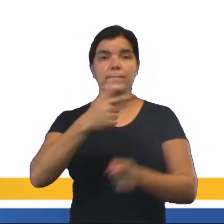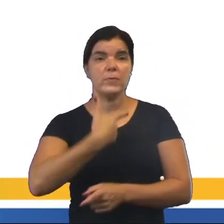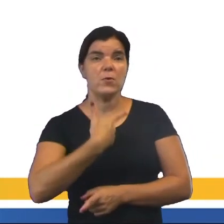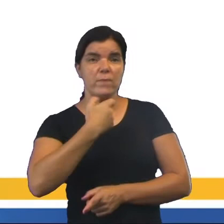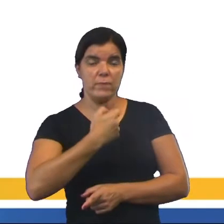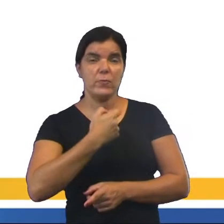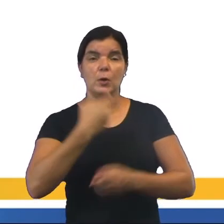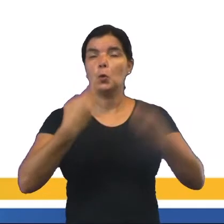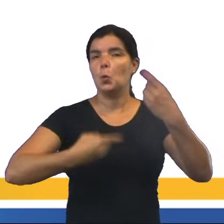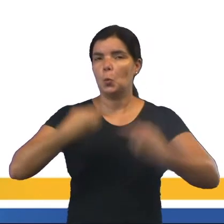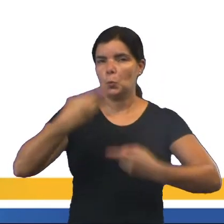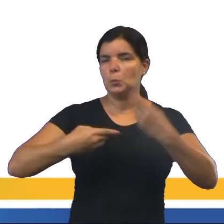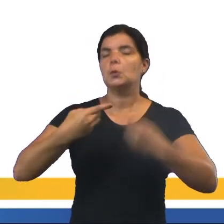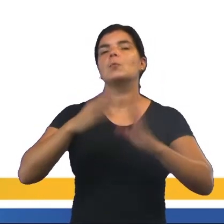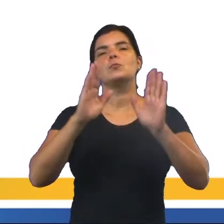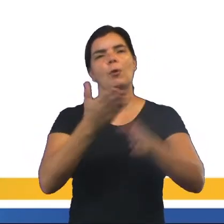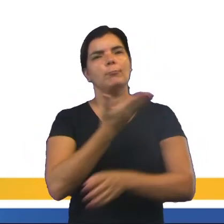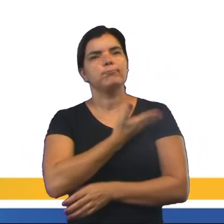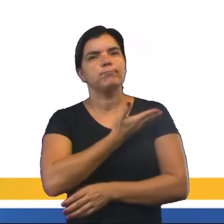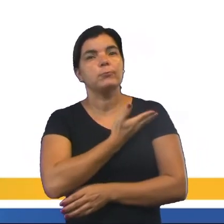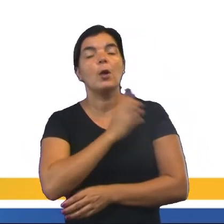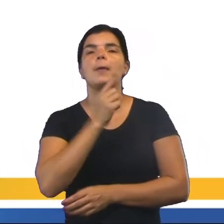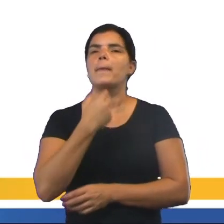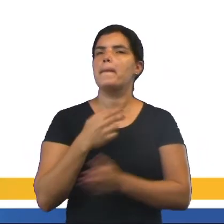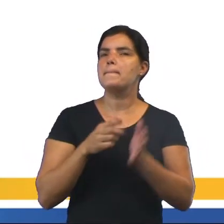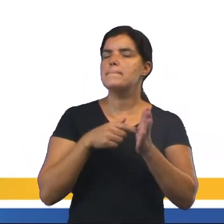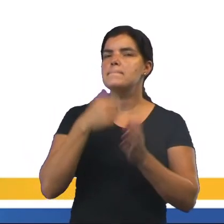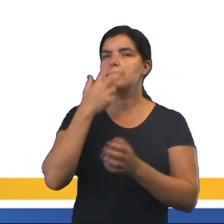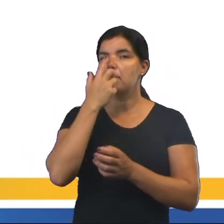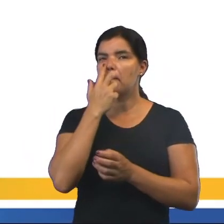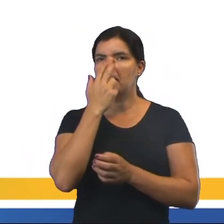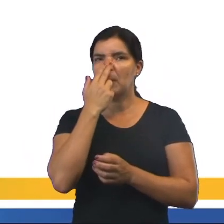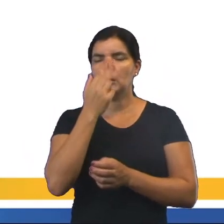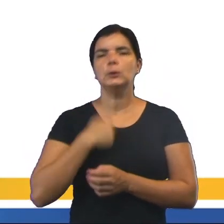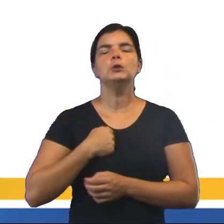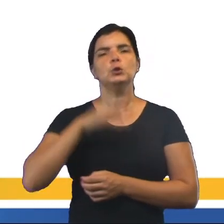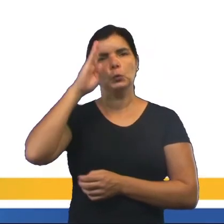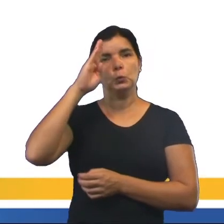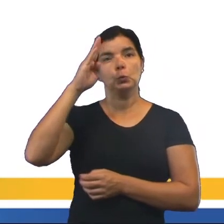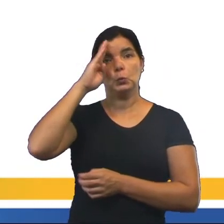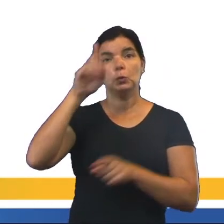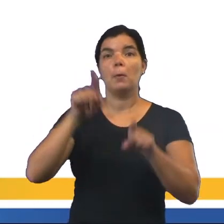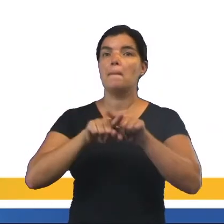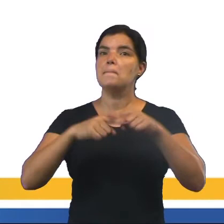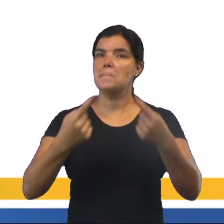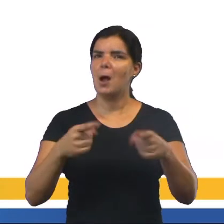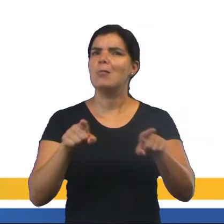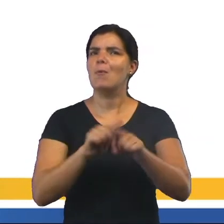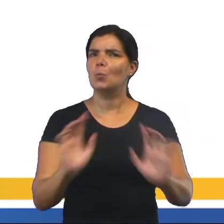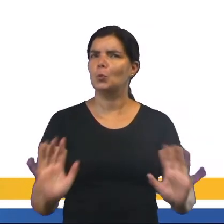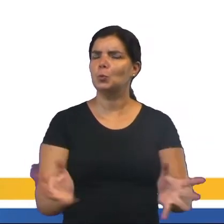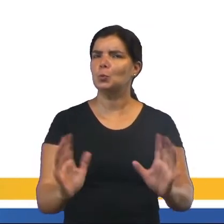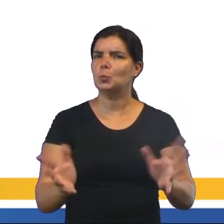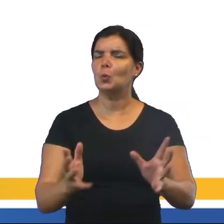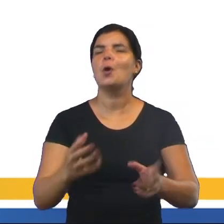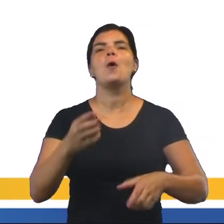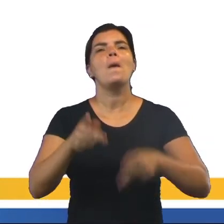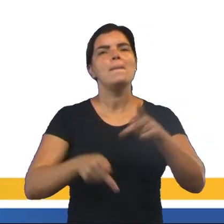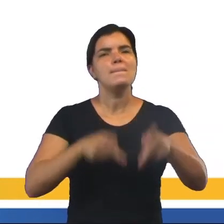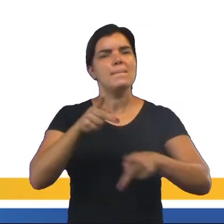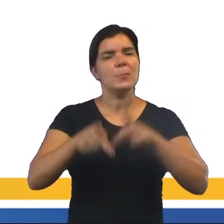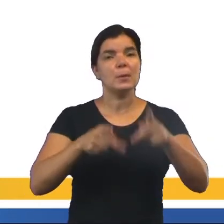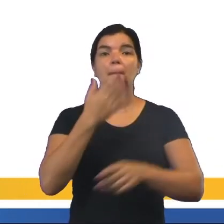fazia um jogo político ambíguo, né, como eu já disse, e aparentemente apoiava o general Eurico Gaspar Dutra, mas também estimulava o movimento popular